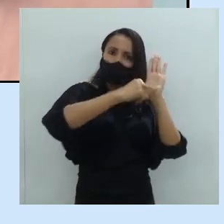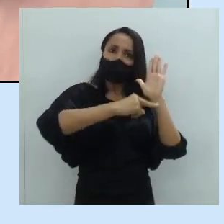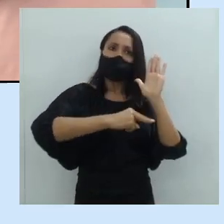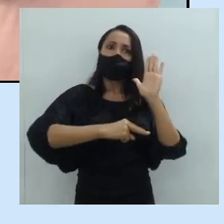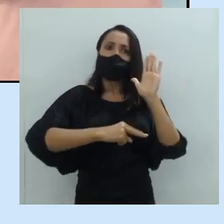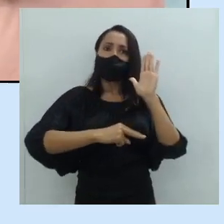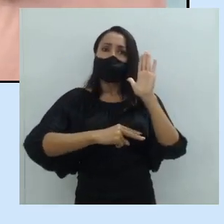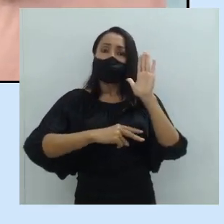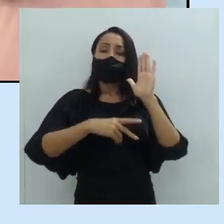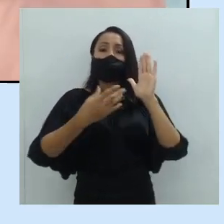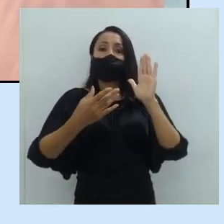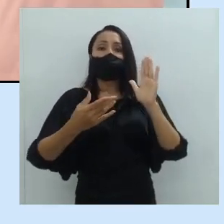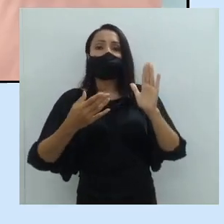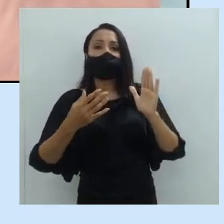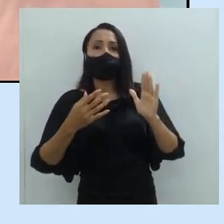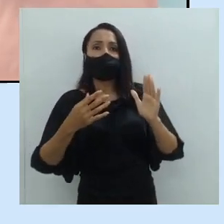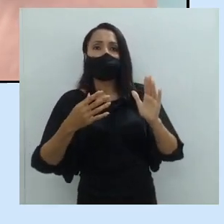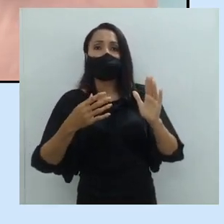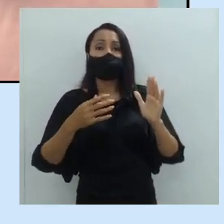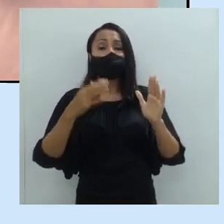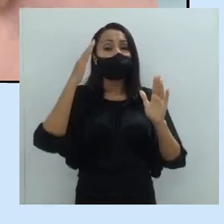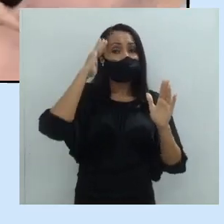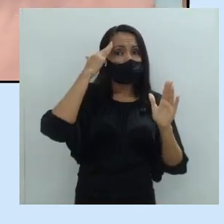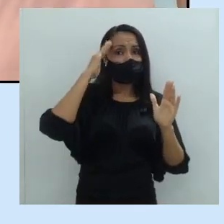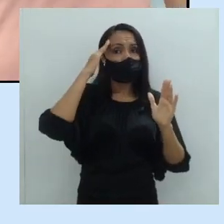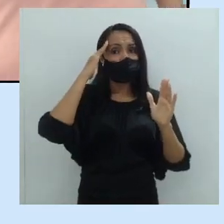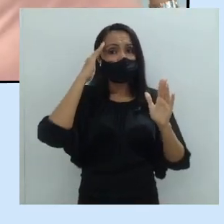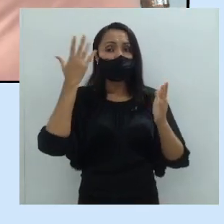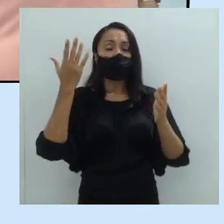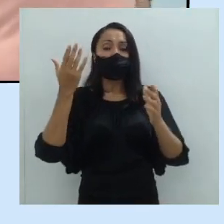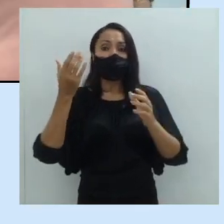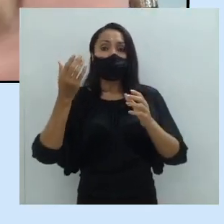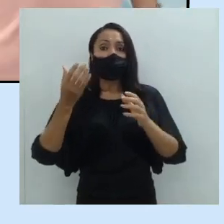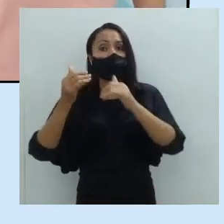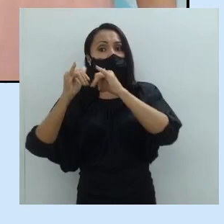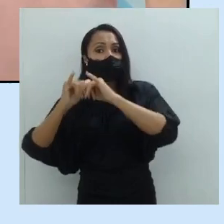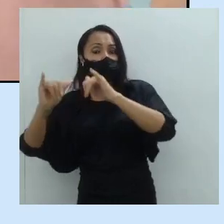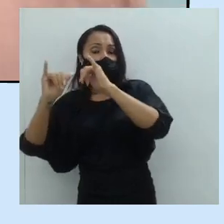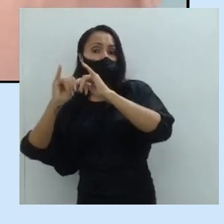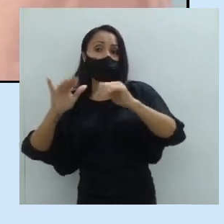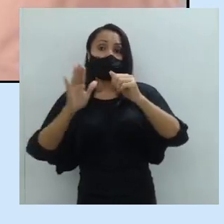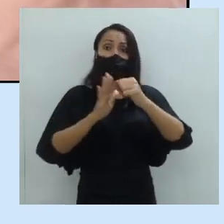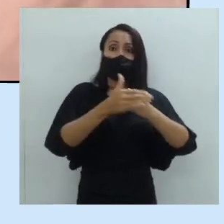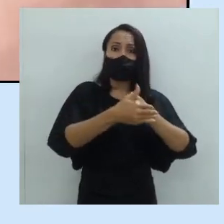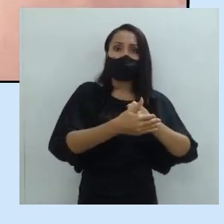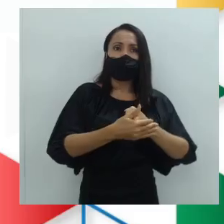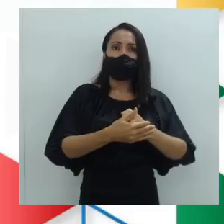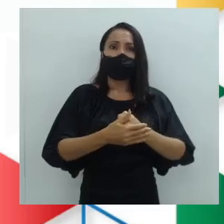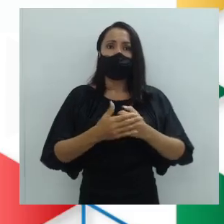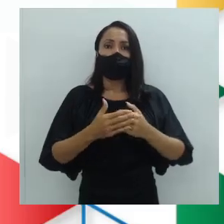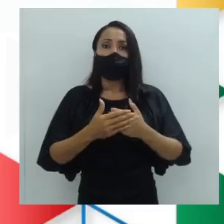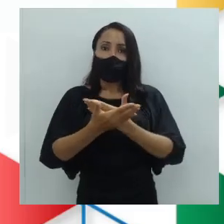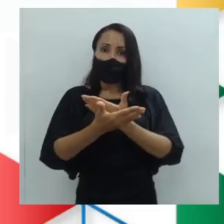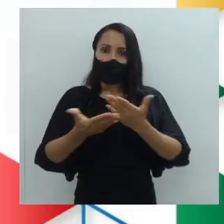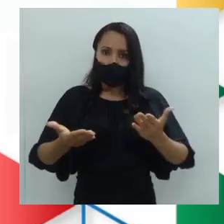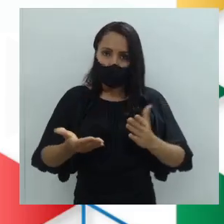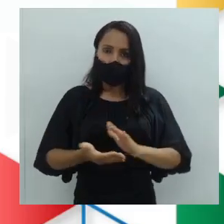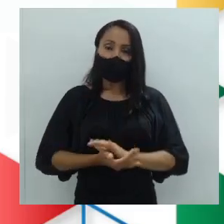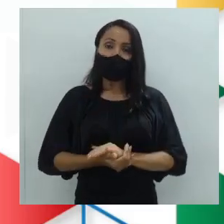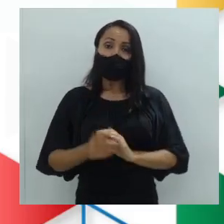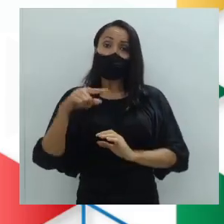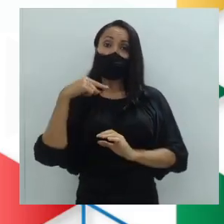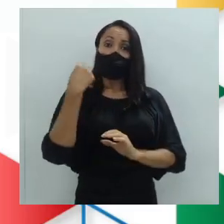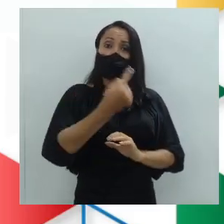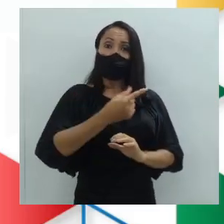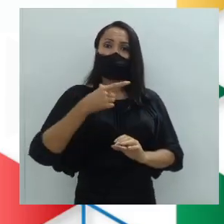conhece o explícito, aliás, quem entende o explícito e o implícito. Olhem só, mais um. Aqui nós temos